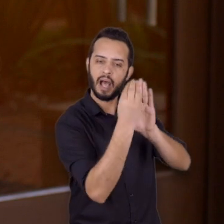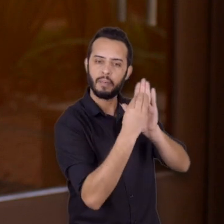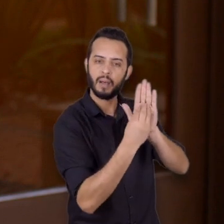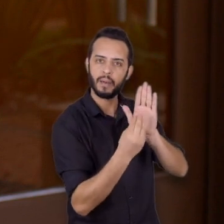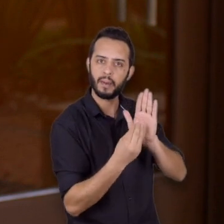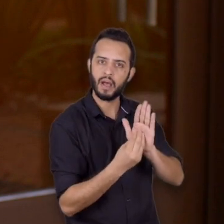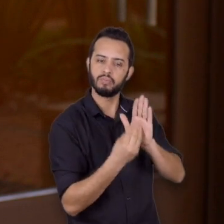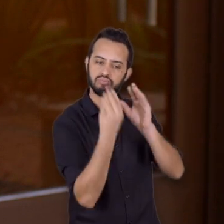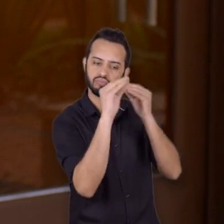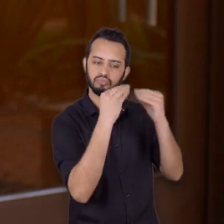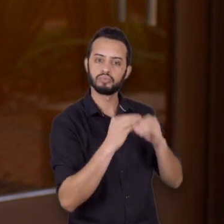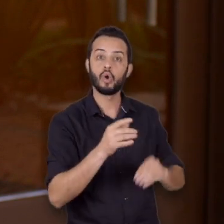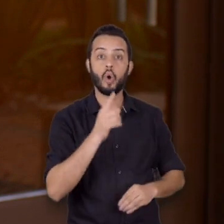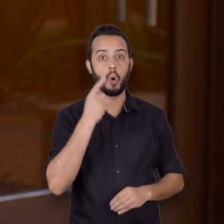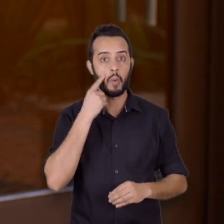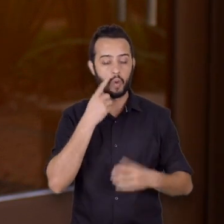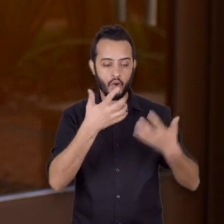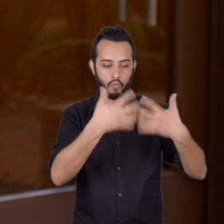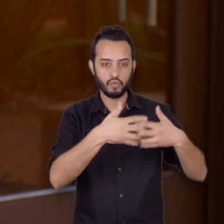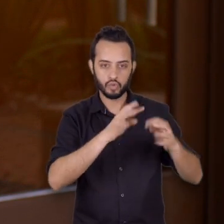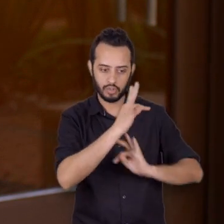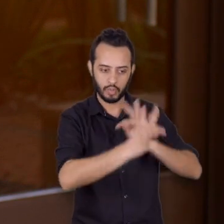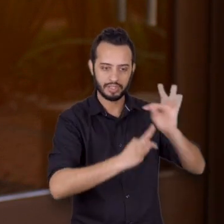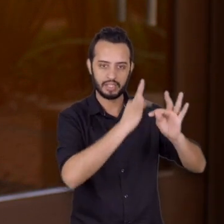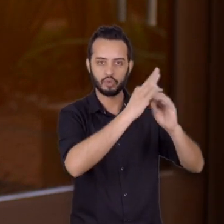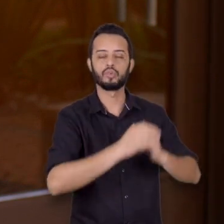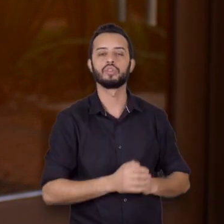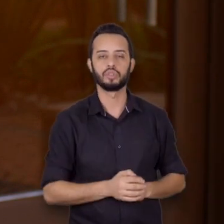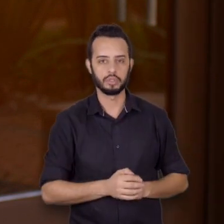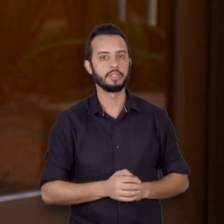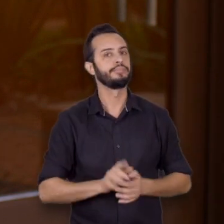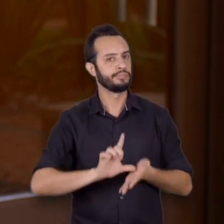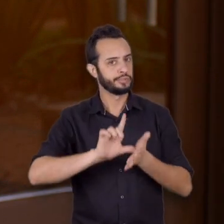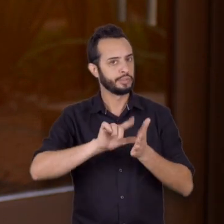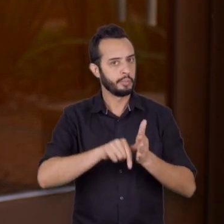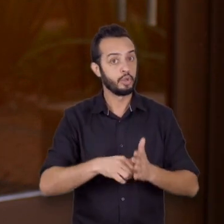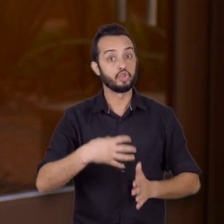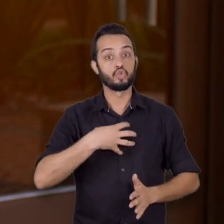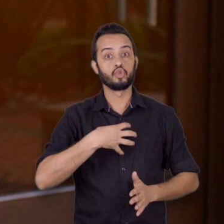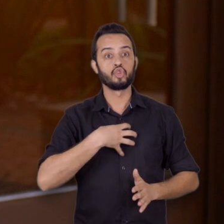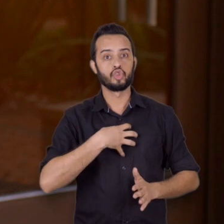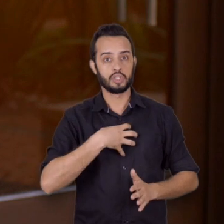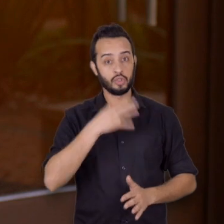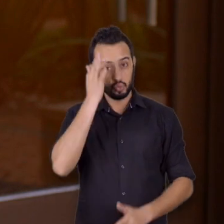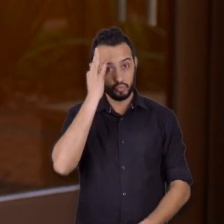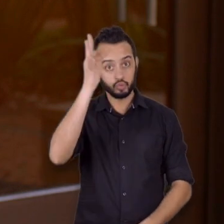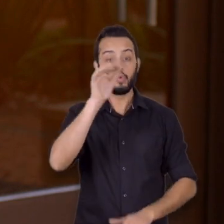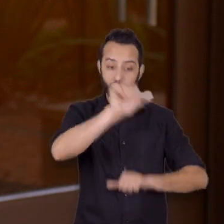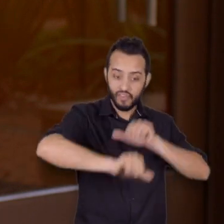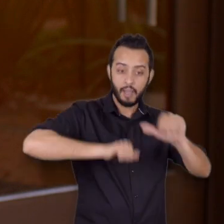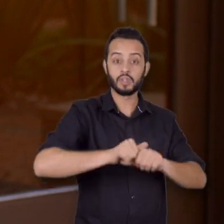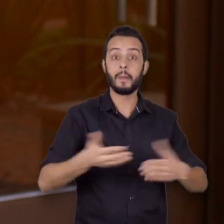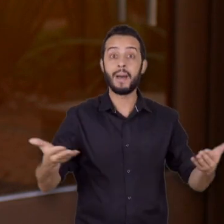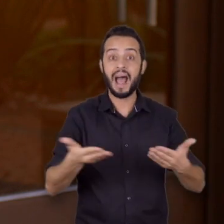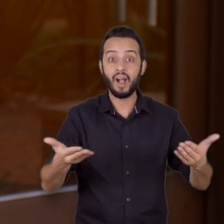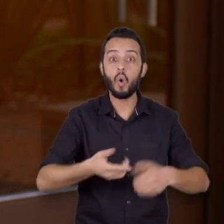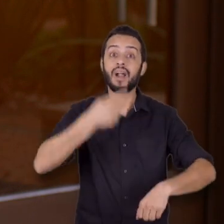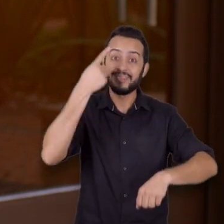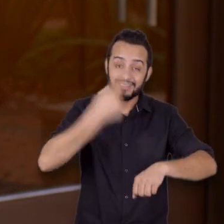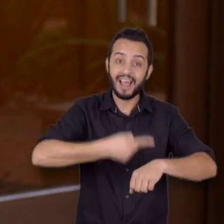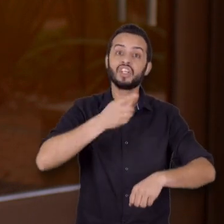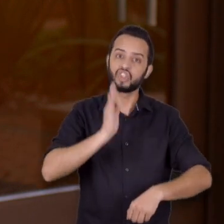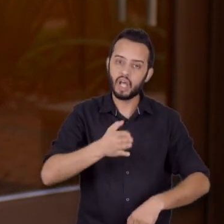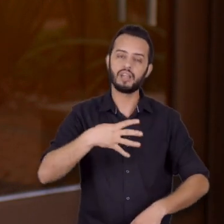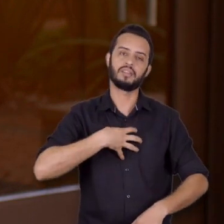esse acoplamento com as máquinas muito íntimo, que vai mudar a constituição do ser humano a longo prazo, mas que já muda a identidade e